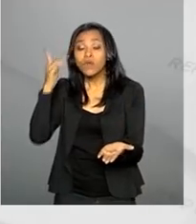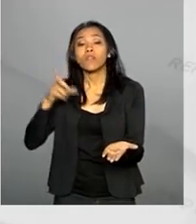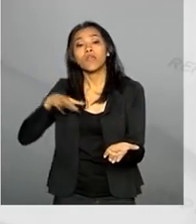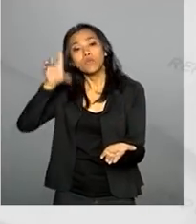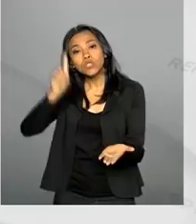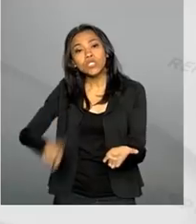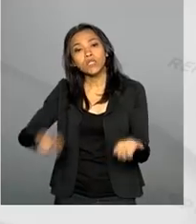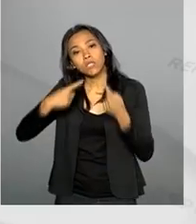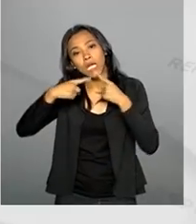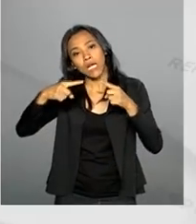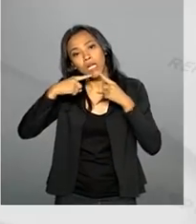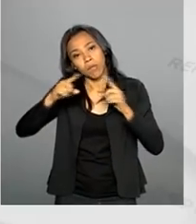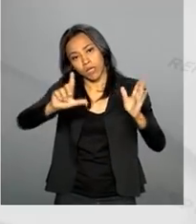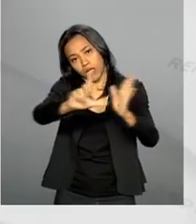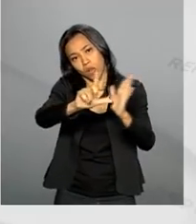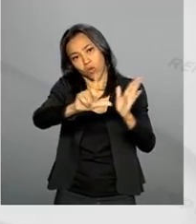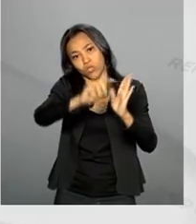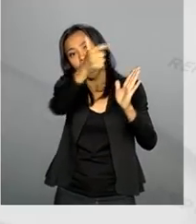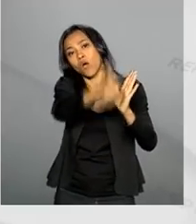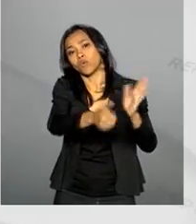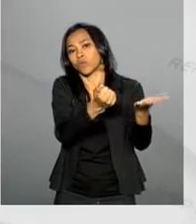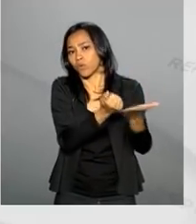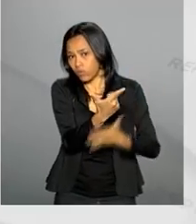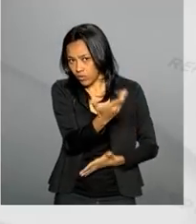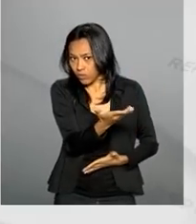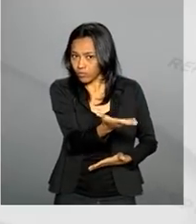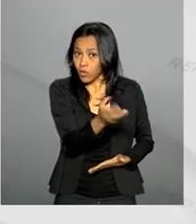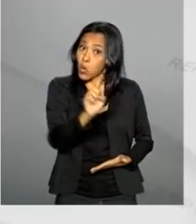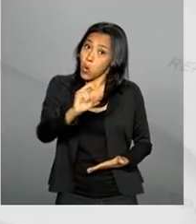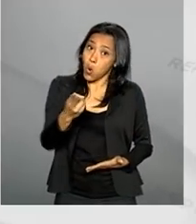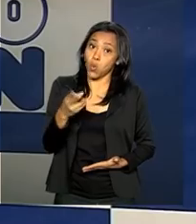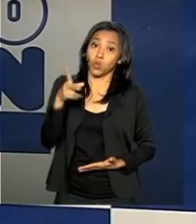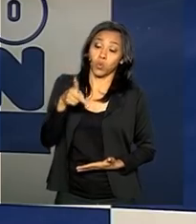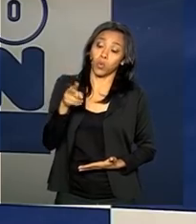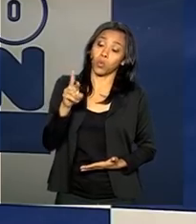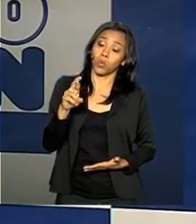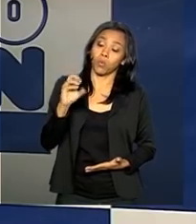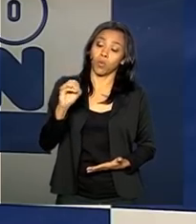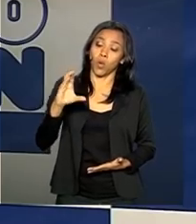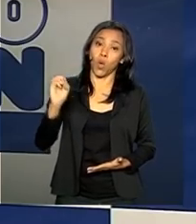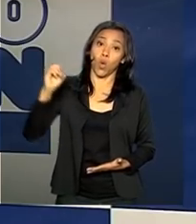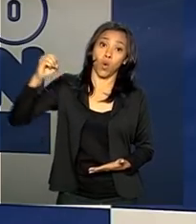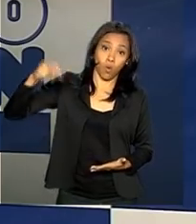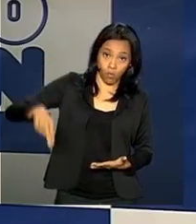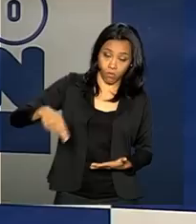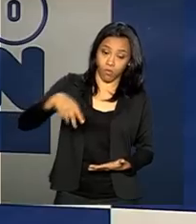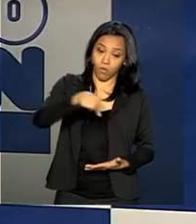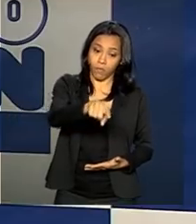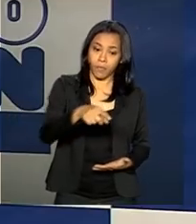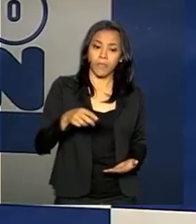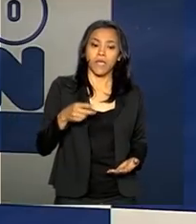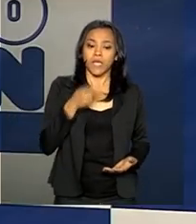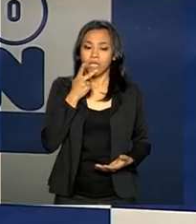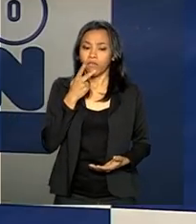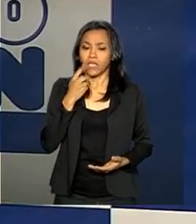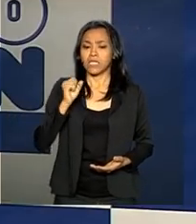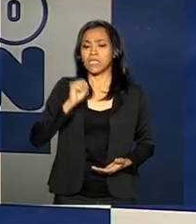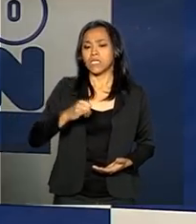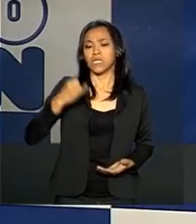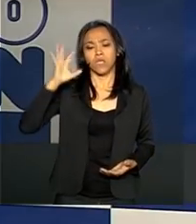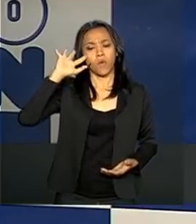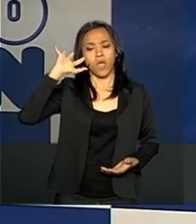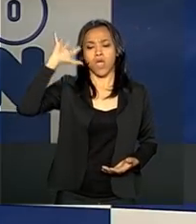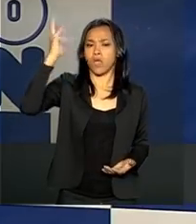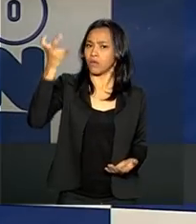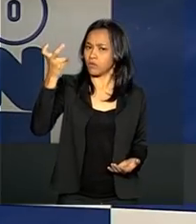direito de reclamar na loja onde a compra foi feita ou no Procom se ele não conseguir resolver junto ao logista junto